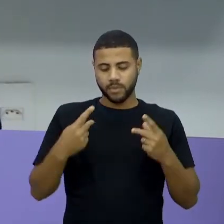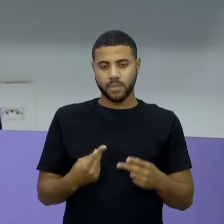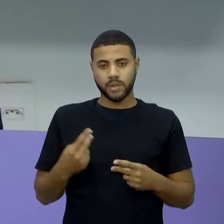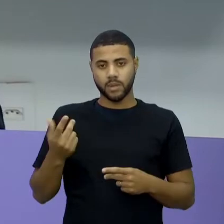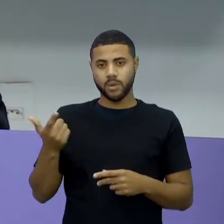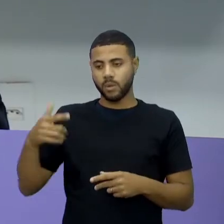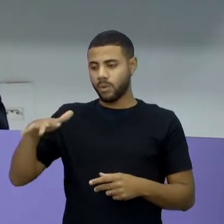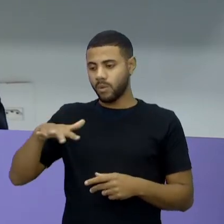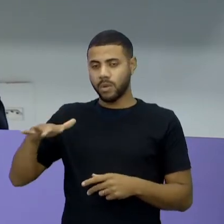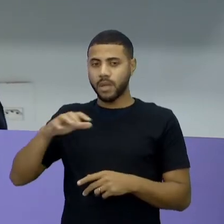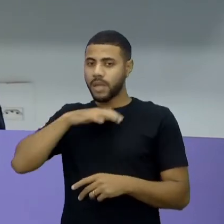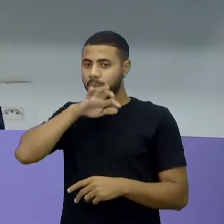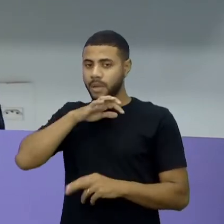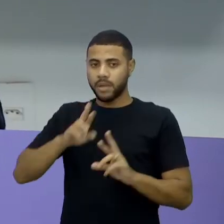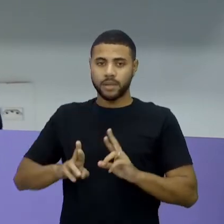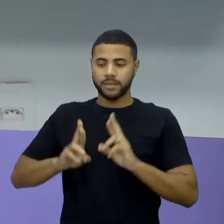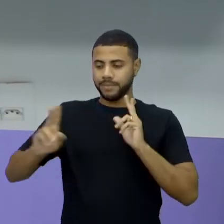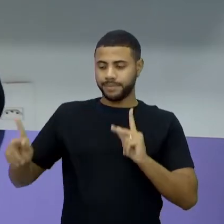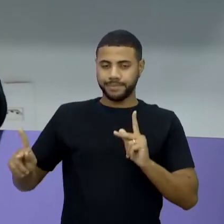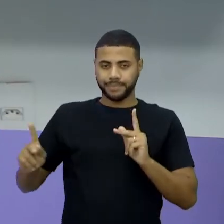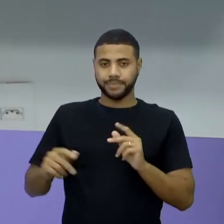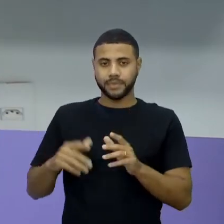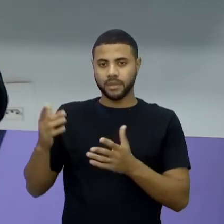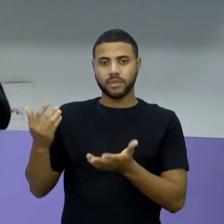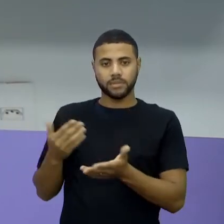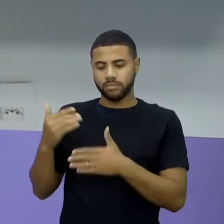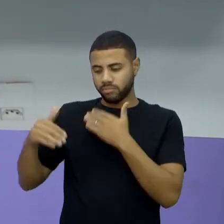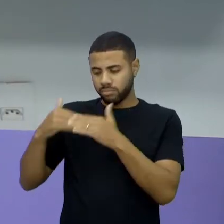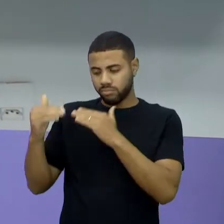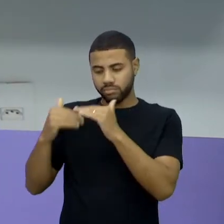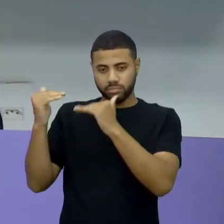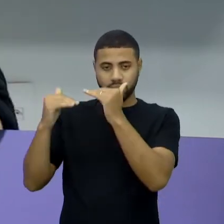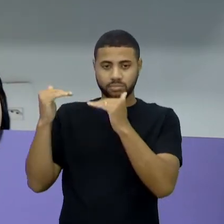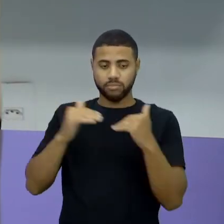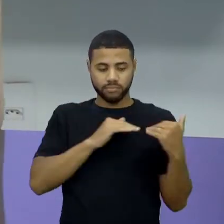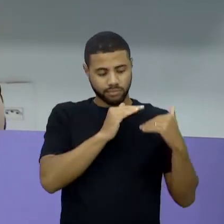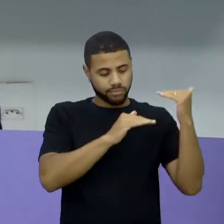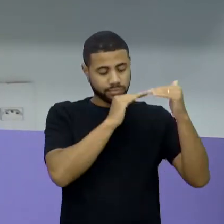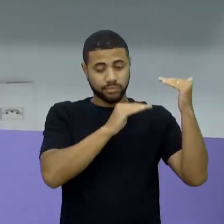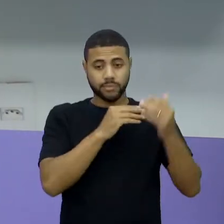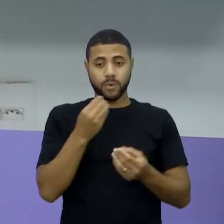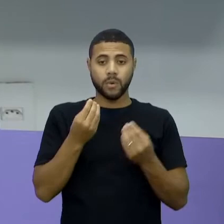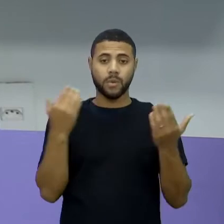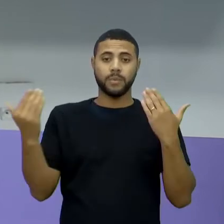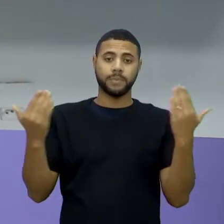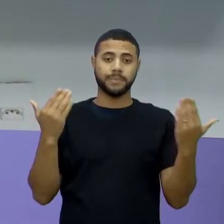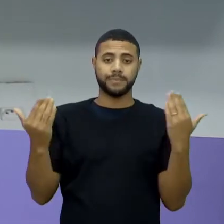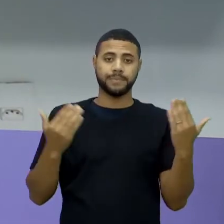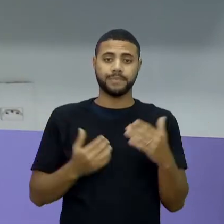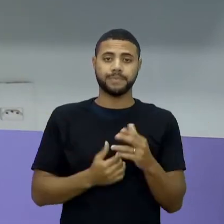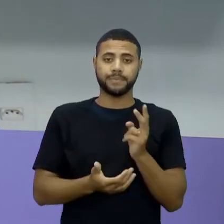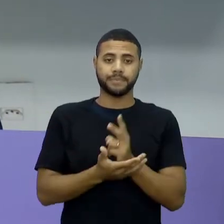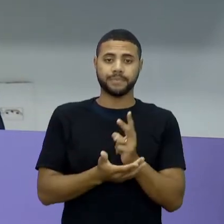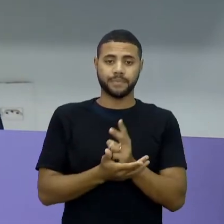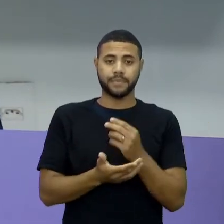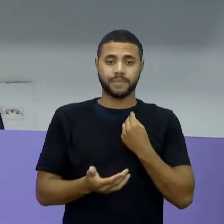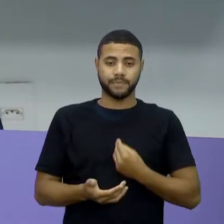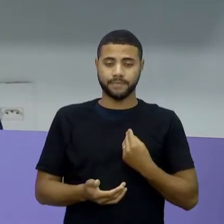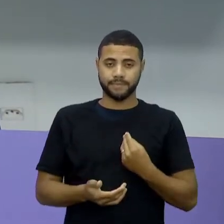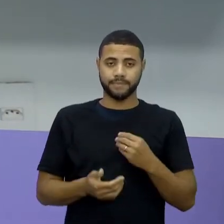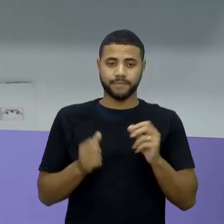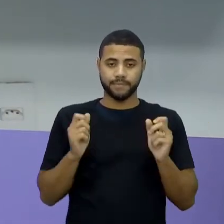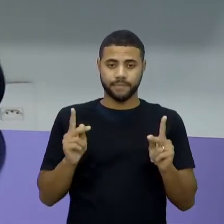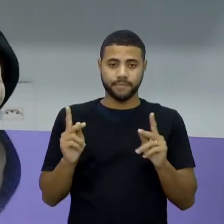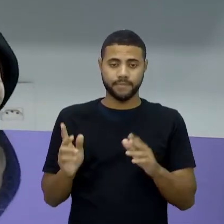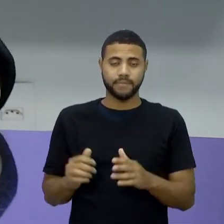outras espécies animais constroem e às quais são submetidas no decorrer da sua vida. Tá